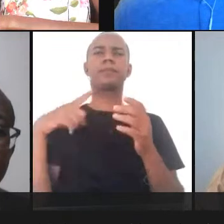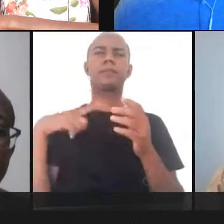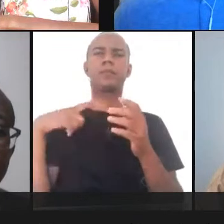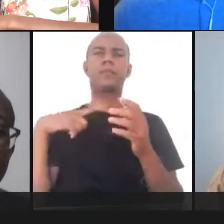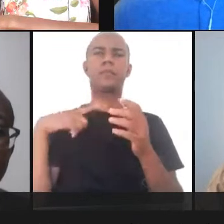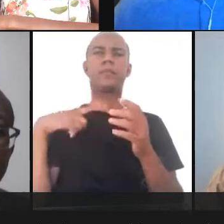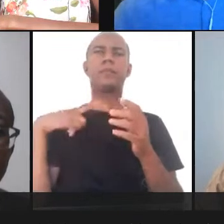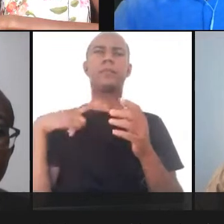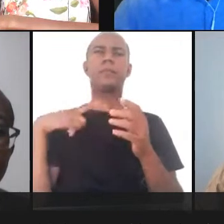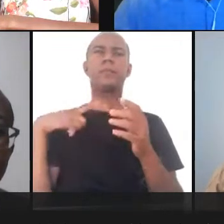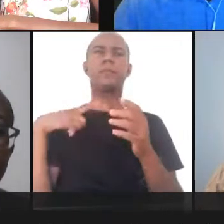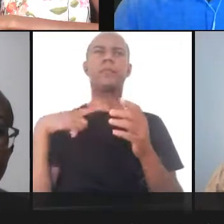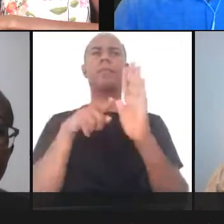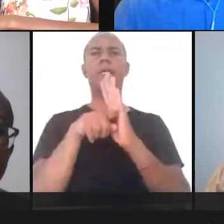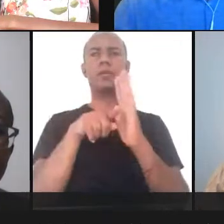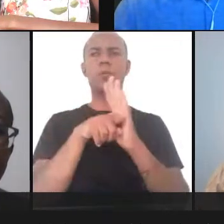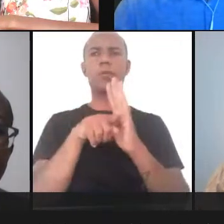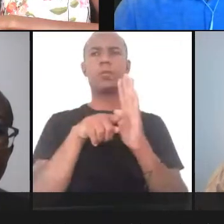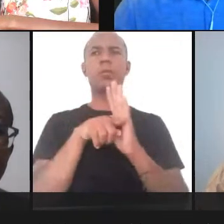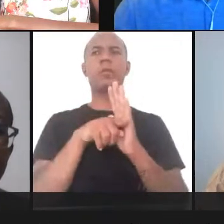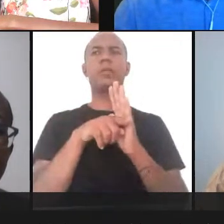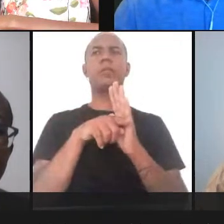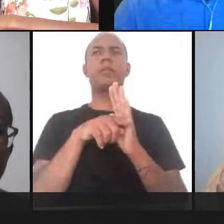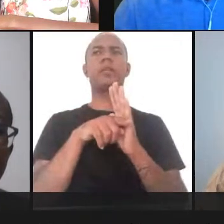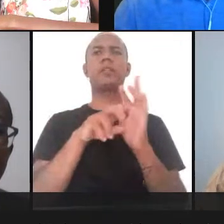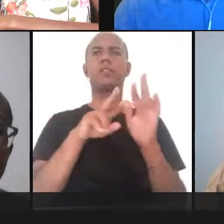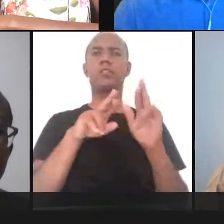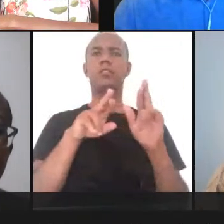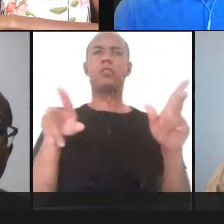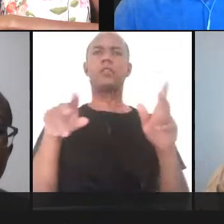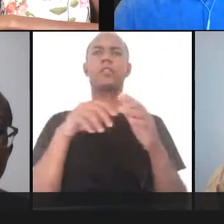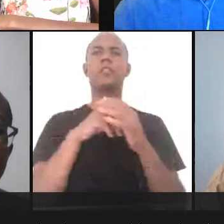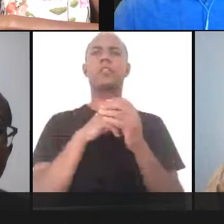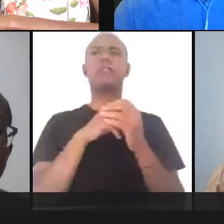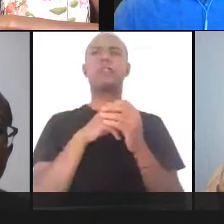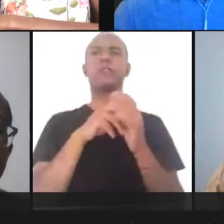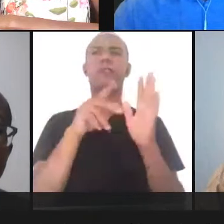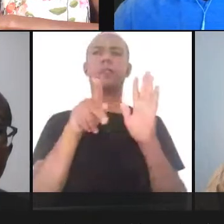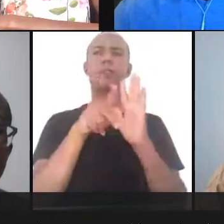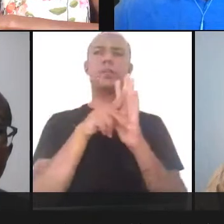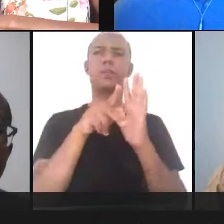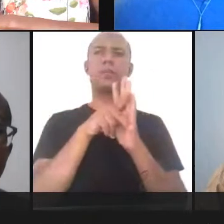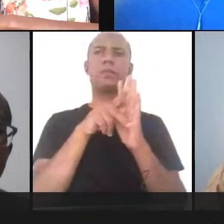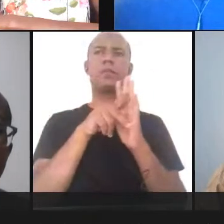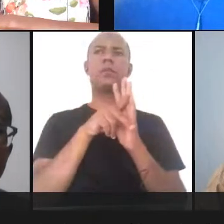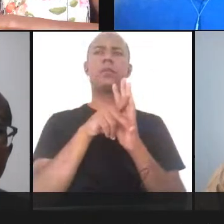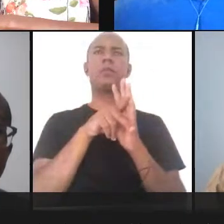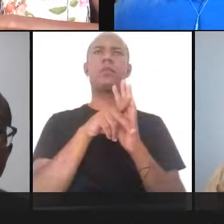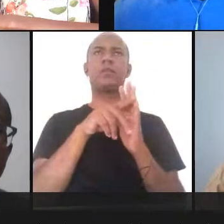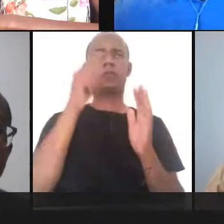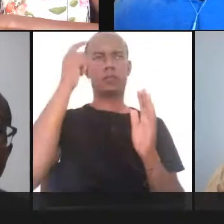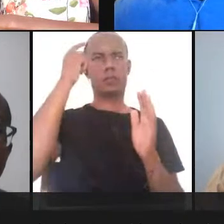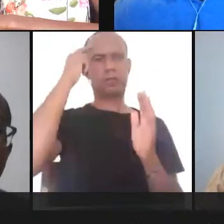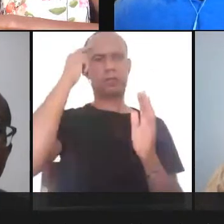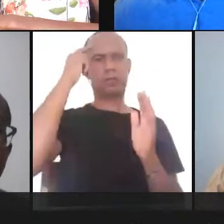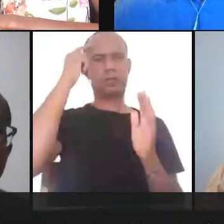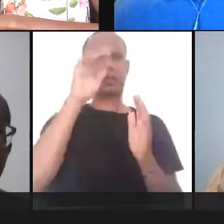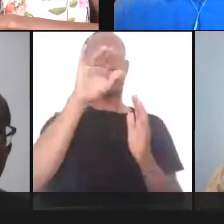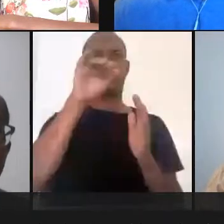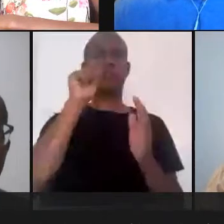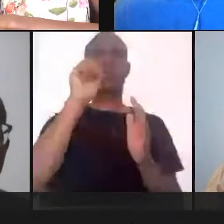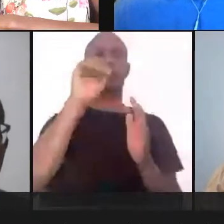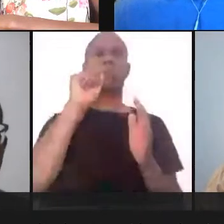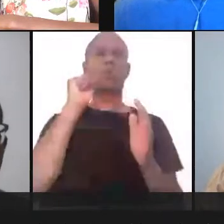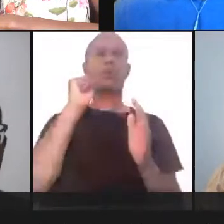vem de alguém que está nos acompanhar, não é? Que se chama Denise, penso que é este o nome, é isso, Denise